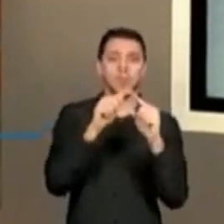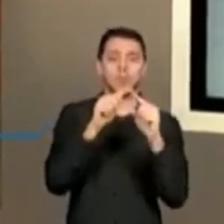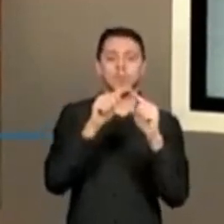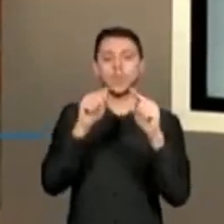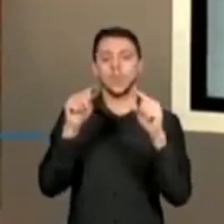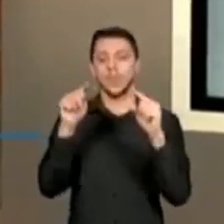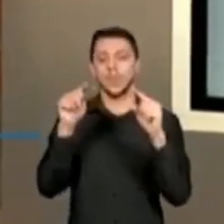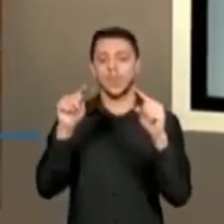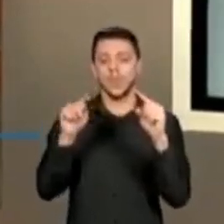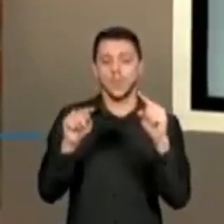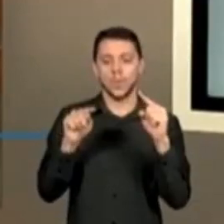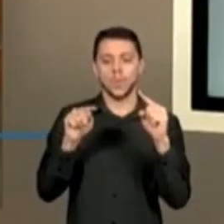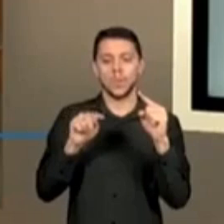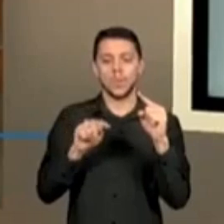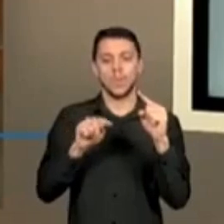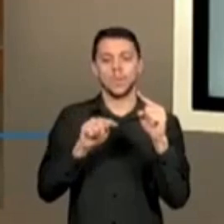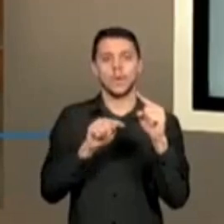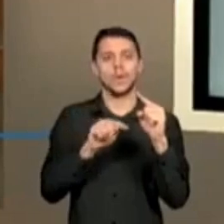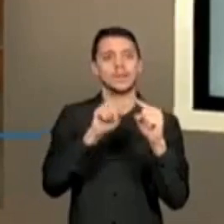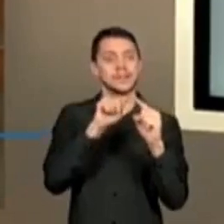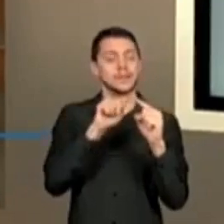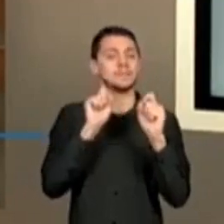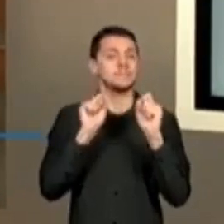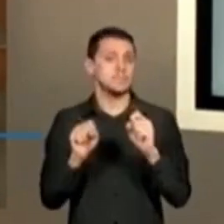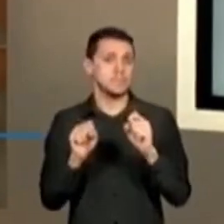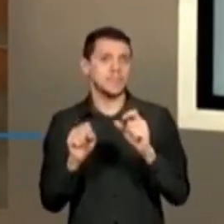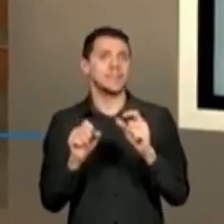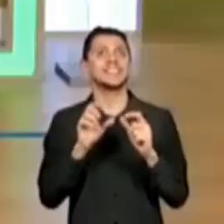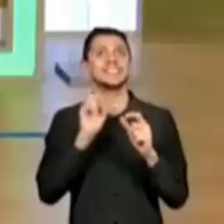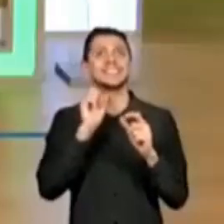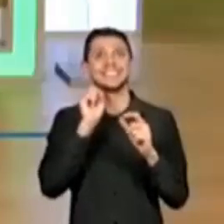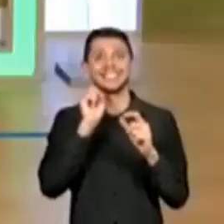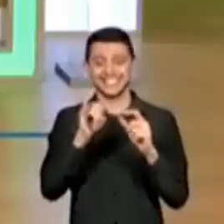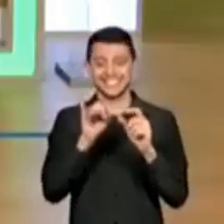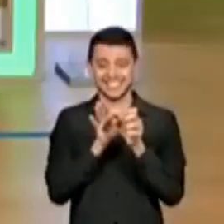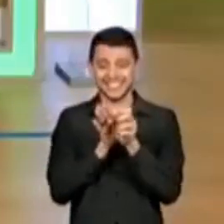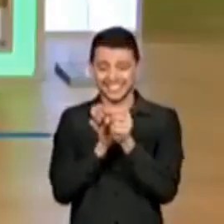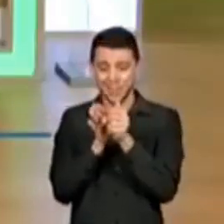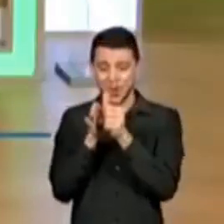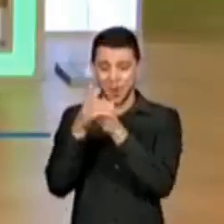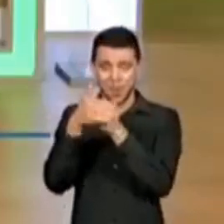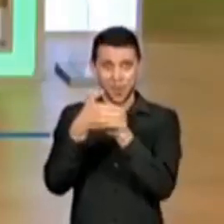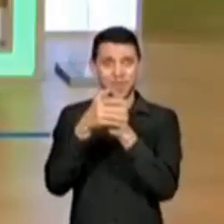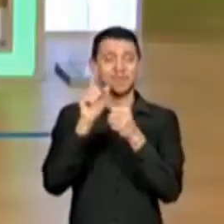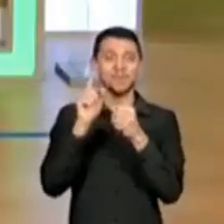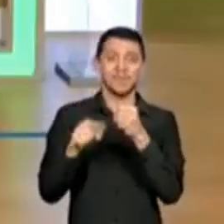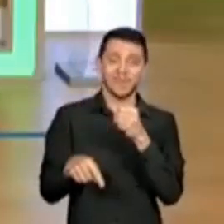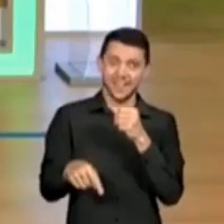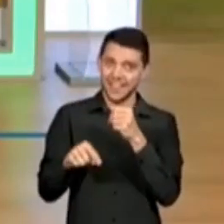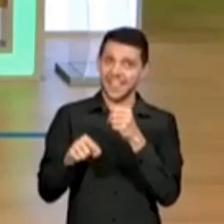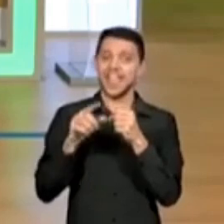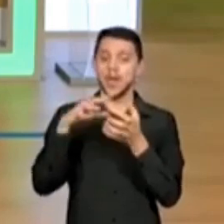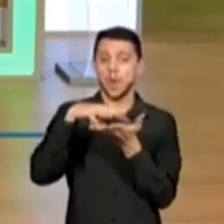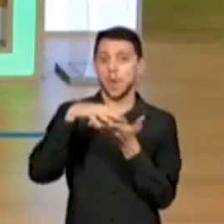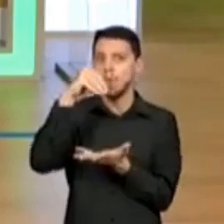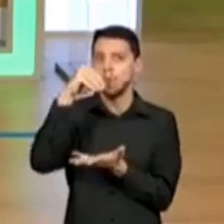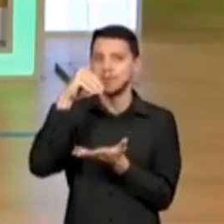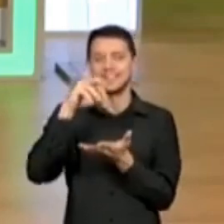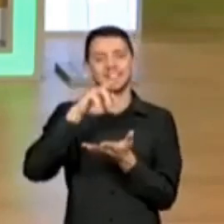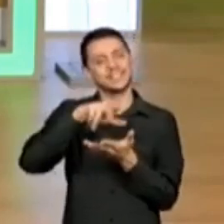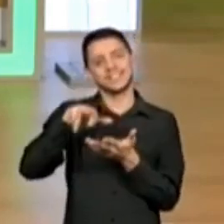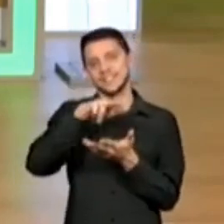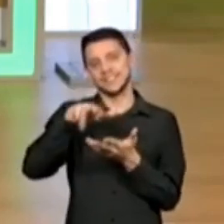curvas. Se tiver curvas, é o cone e não a pirâmide. Que foi o meu certo? erro. É.